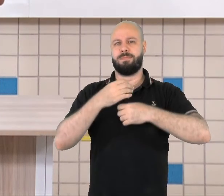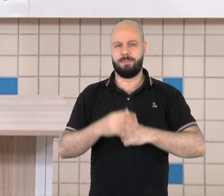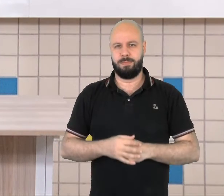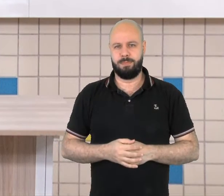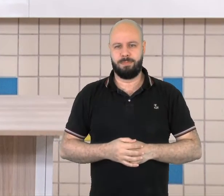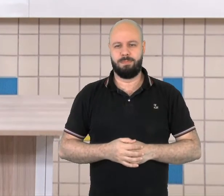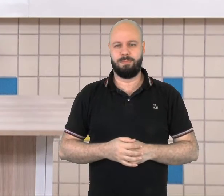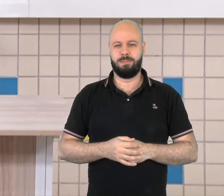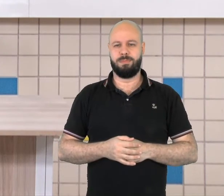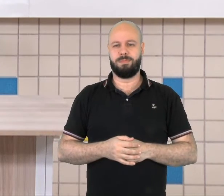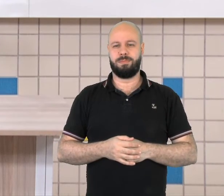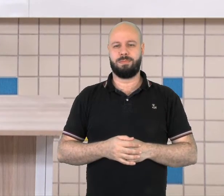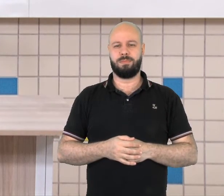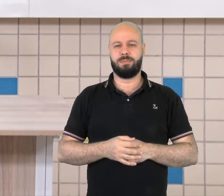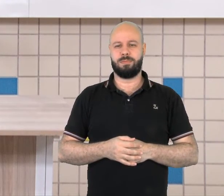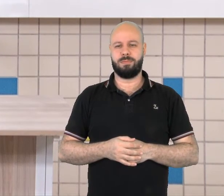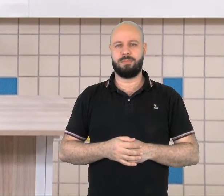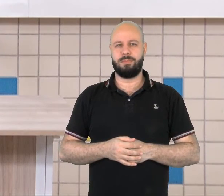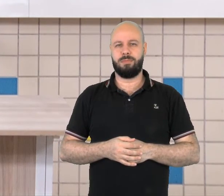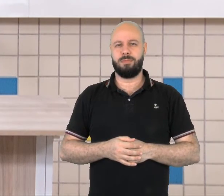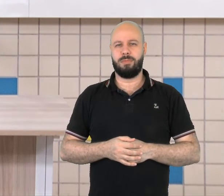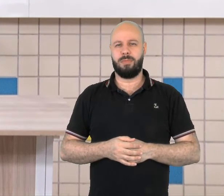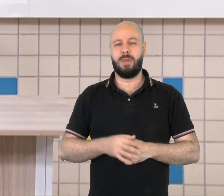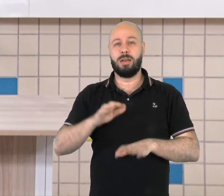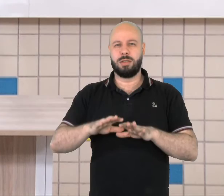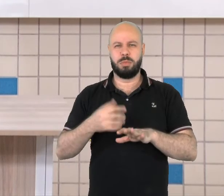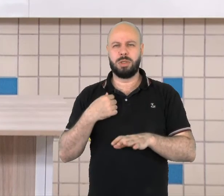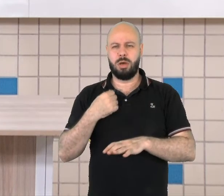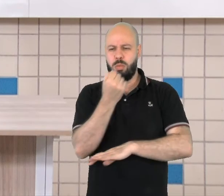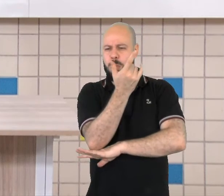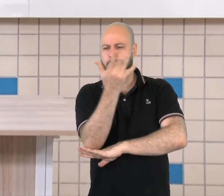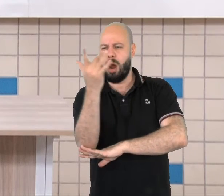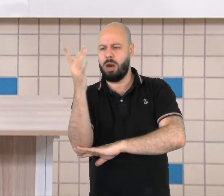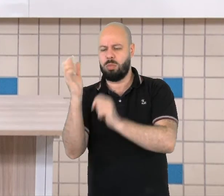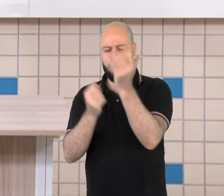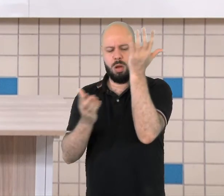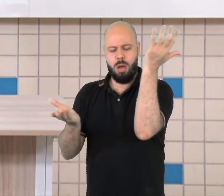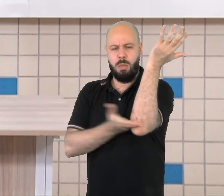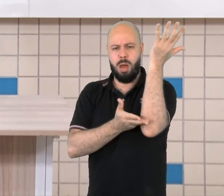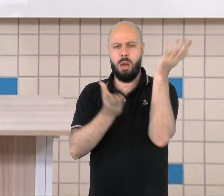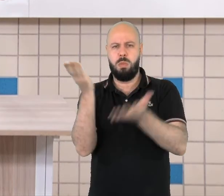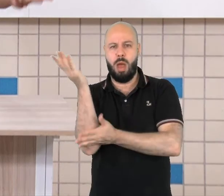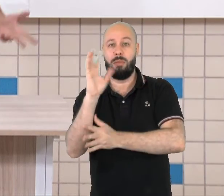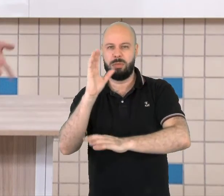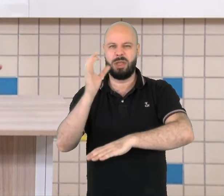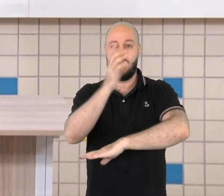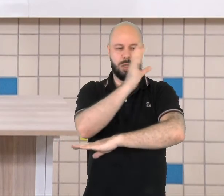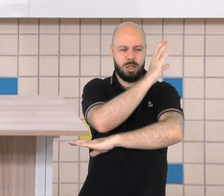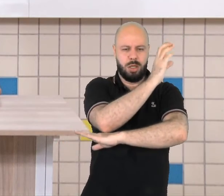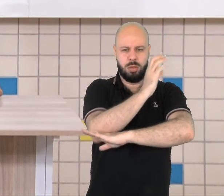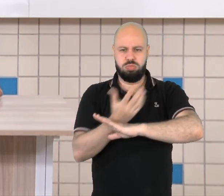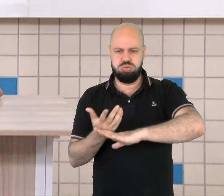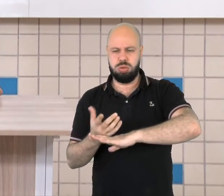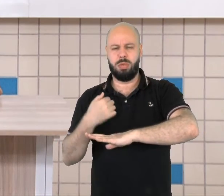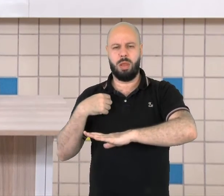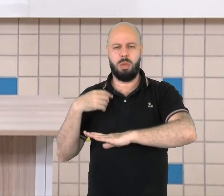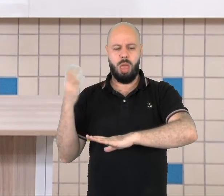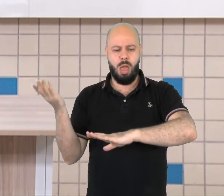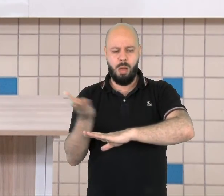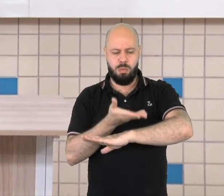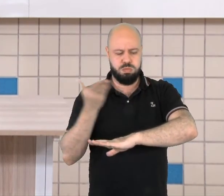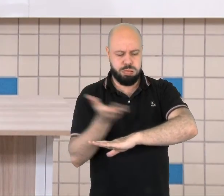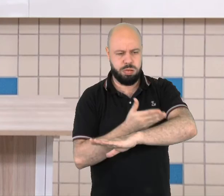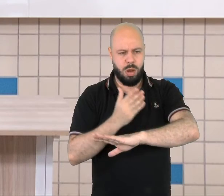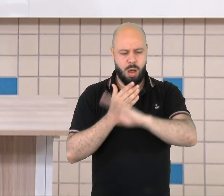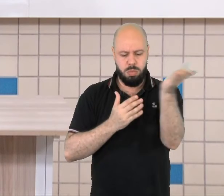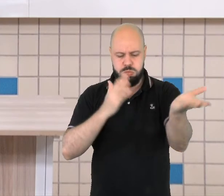Quando você tira uma mata como o Cerrado para você criar uma fazenda de soja, para você importar